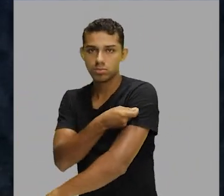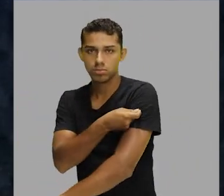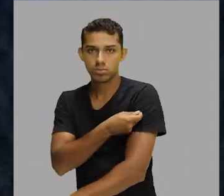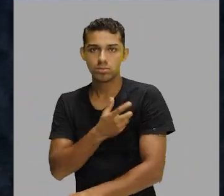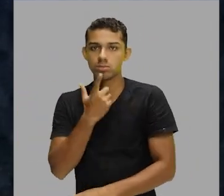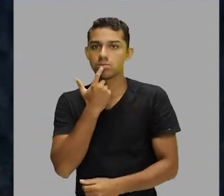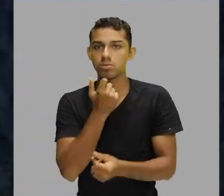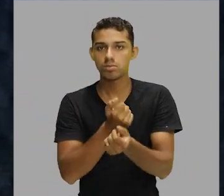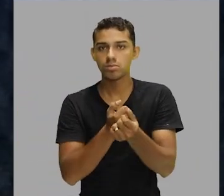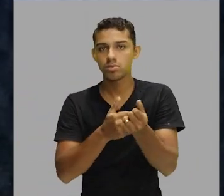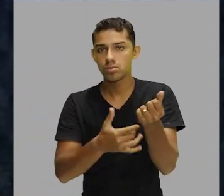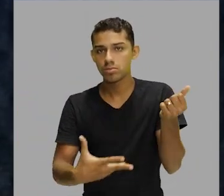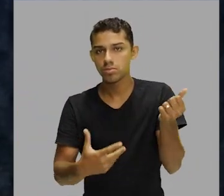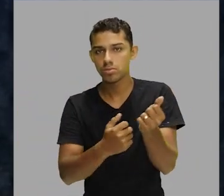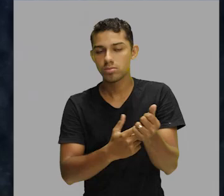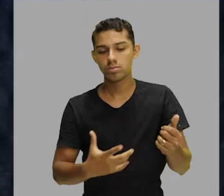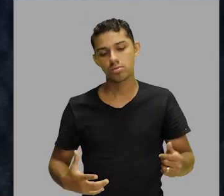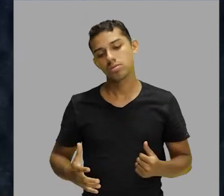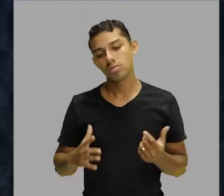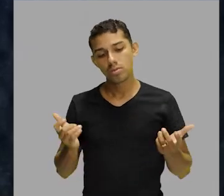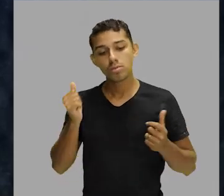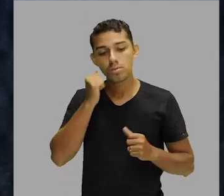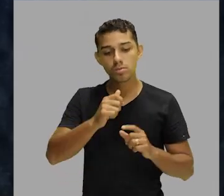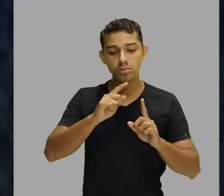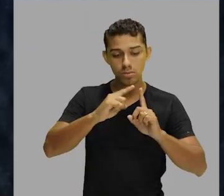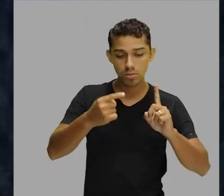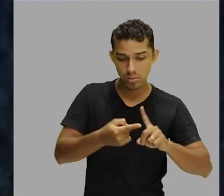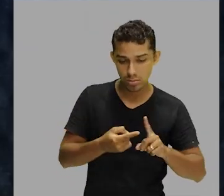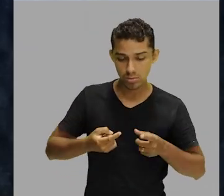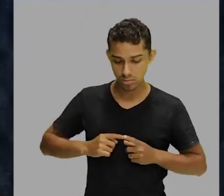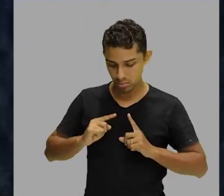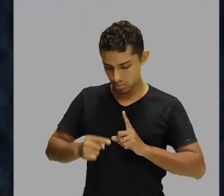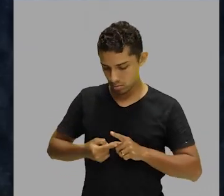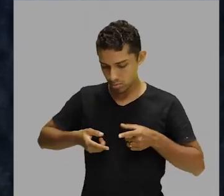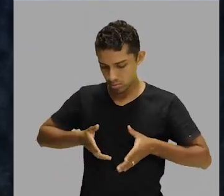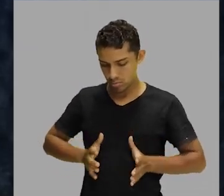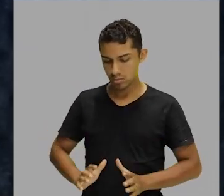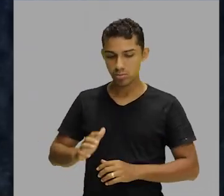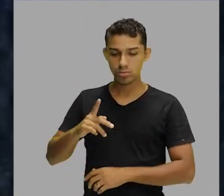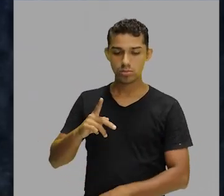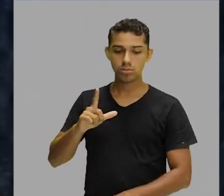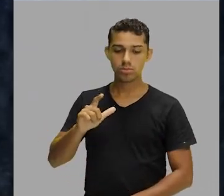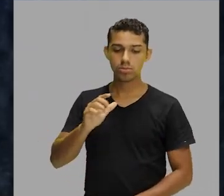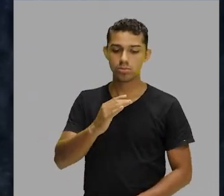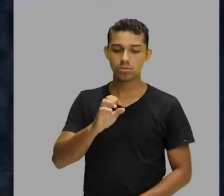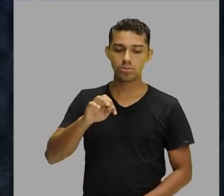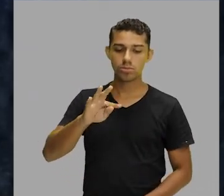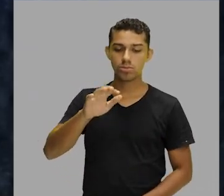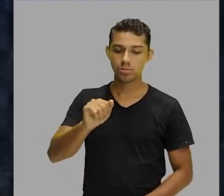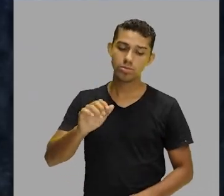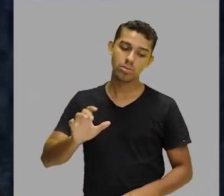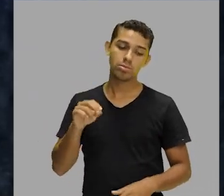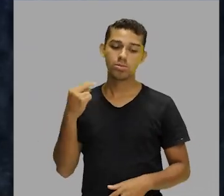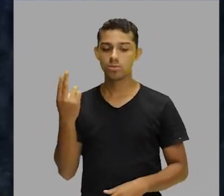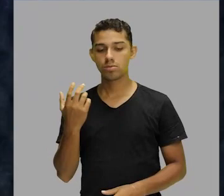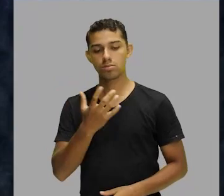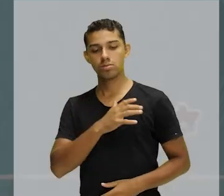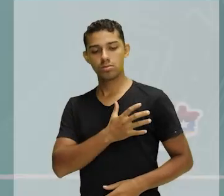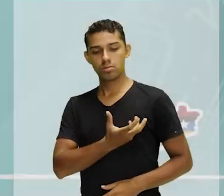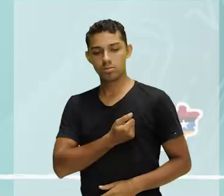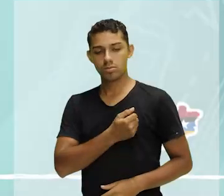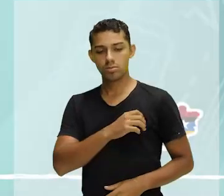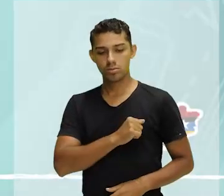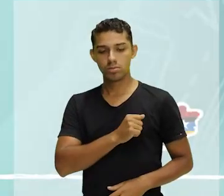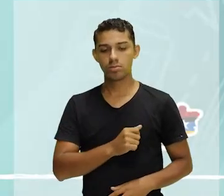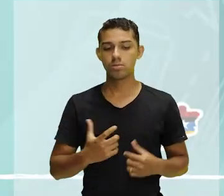podem transmitir o vírus para o feto através da placenta ou através da amamentação. Essa